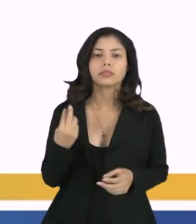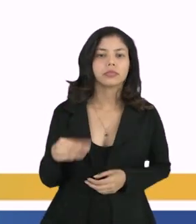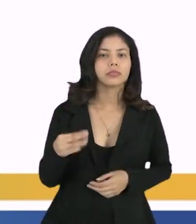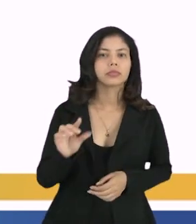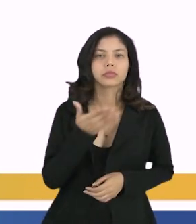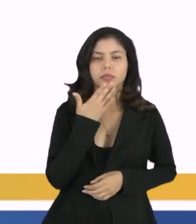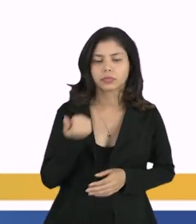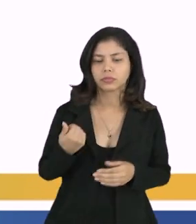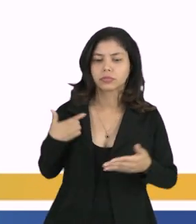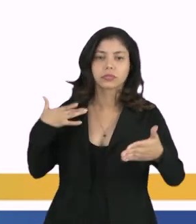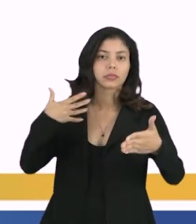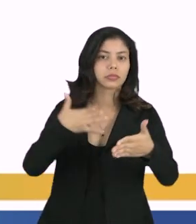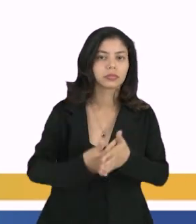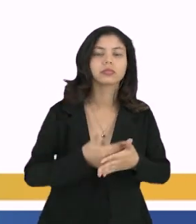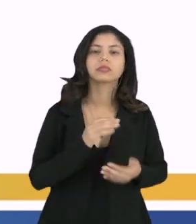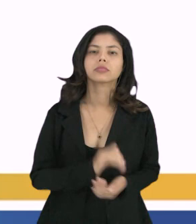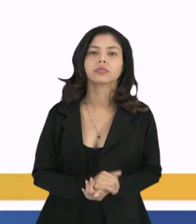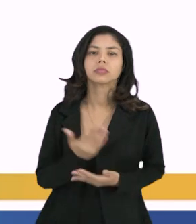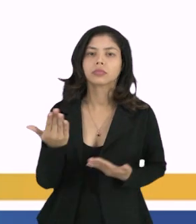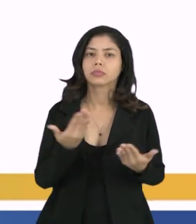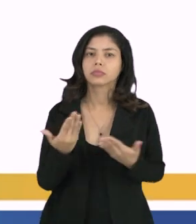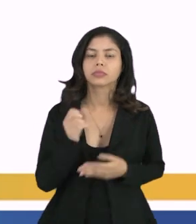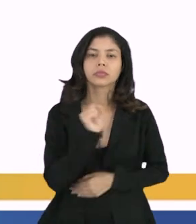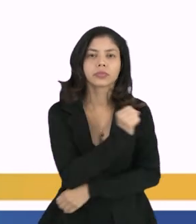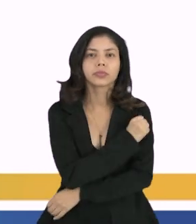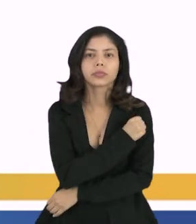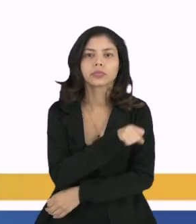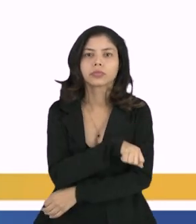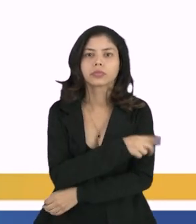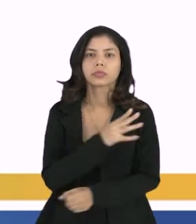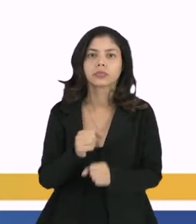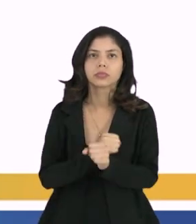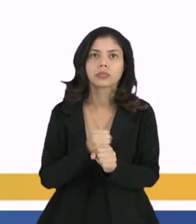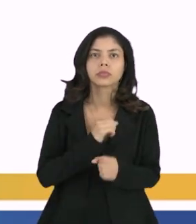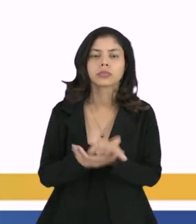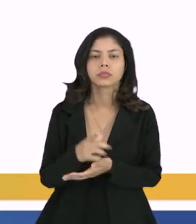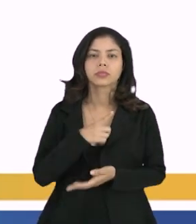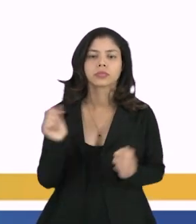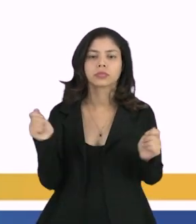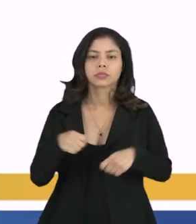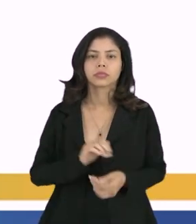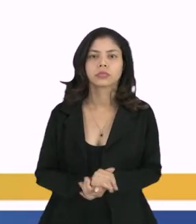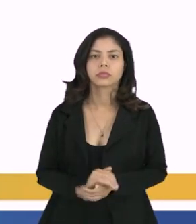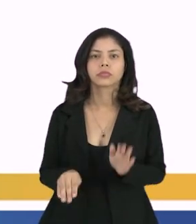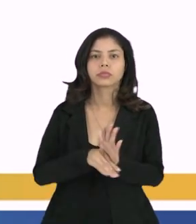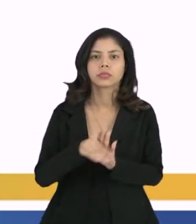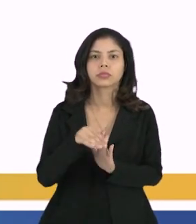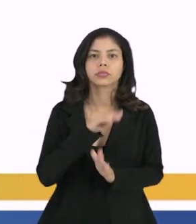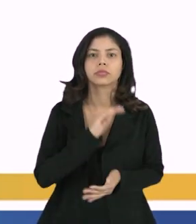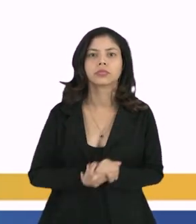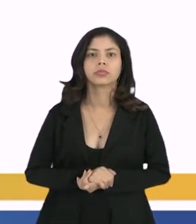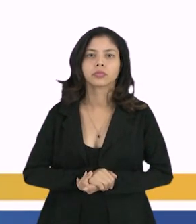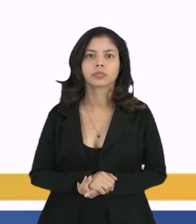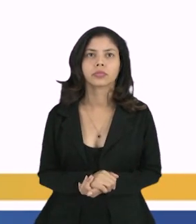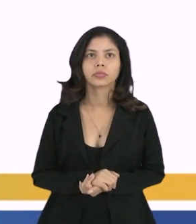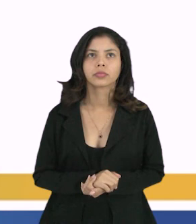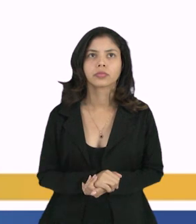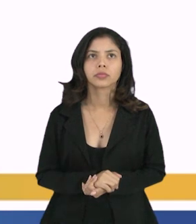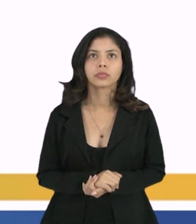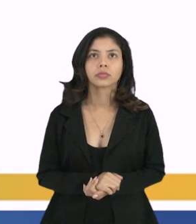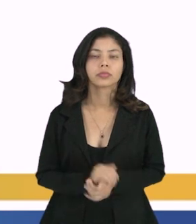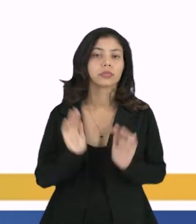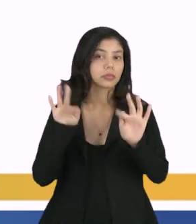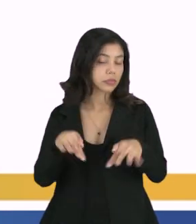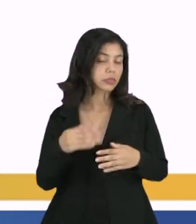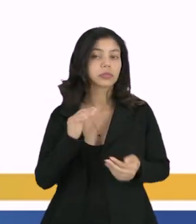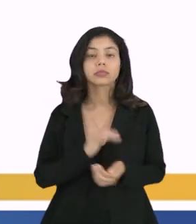matemática um pouquinho mais avançada em relação do 8º ano, mas daria para a gente obter um número finito de soluções. Então,